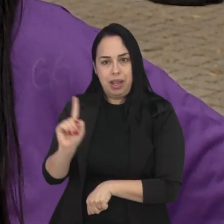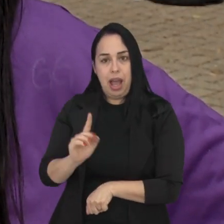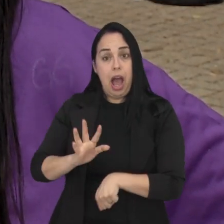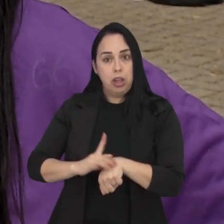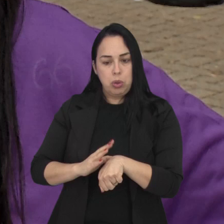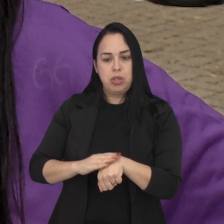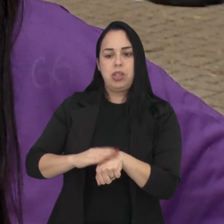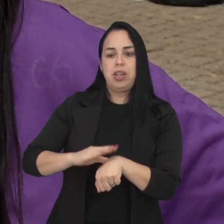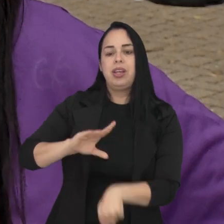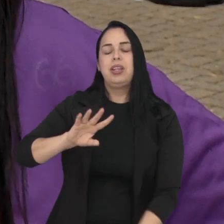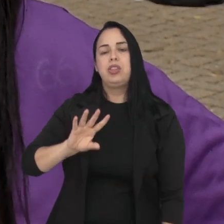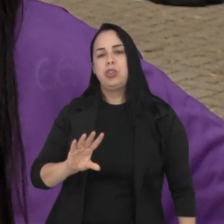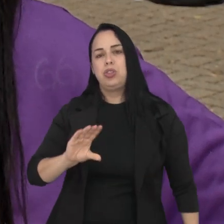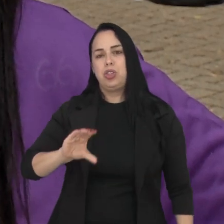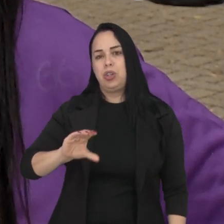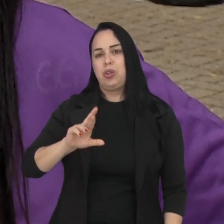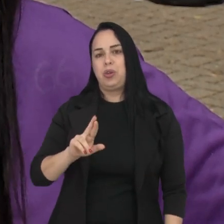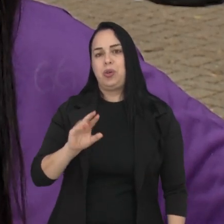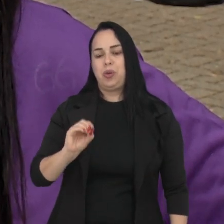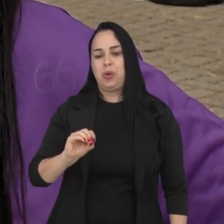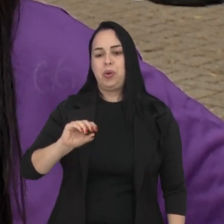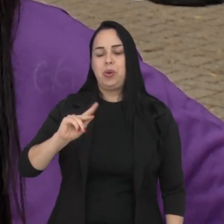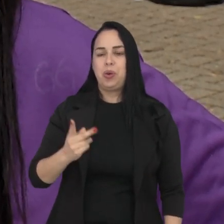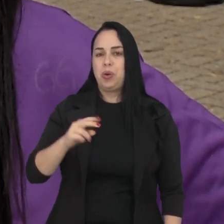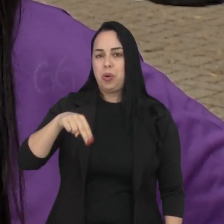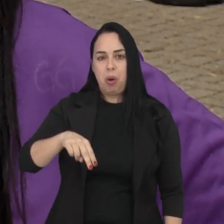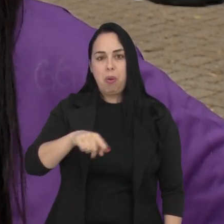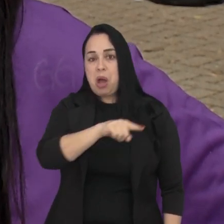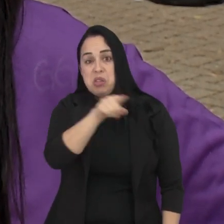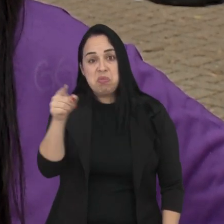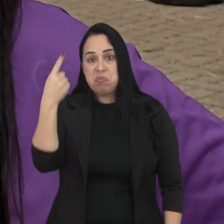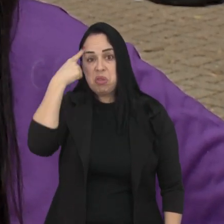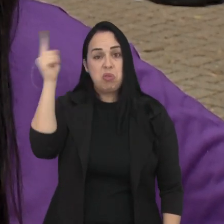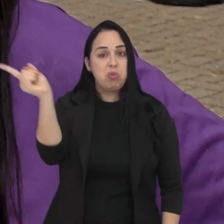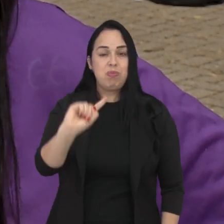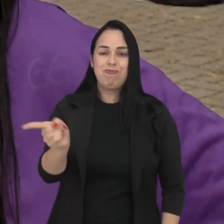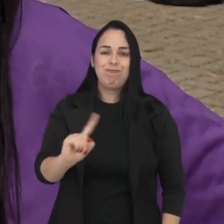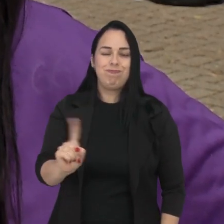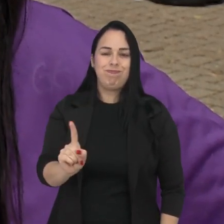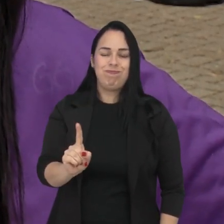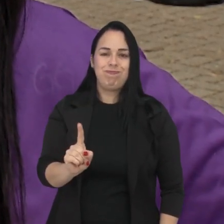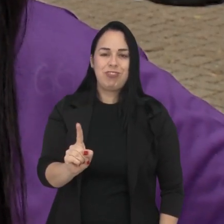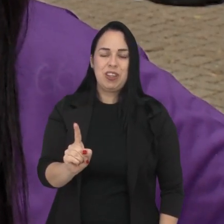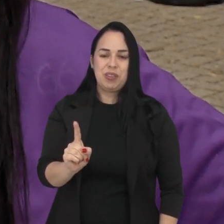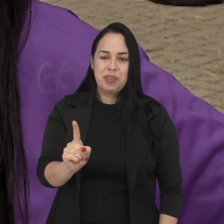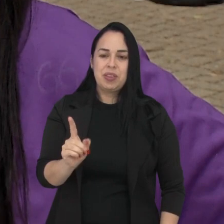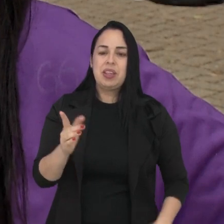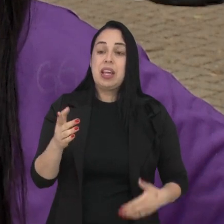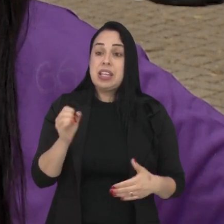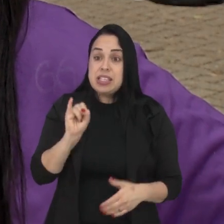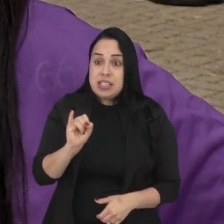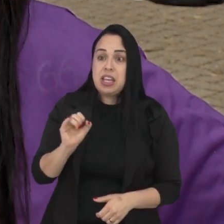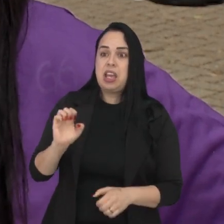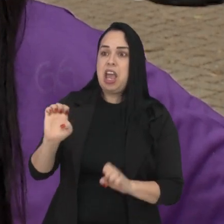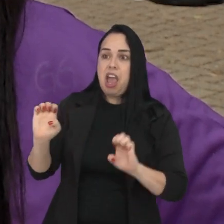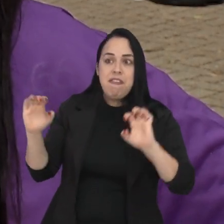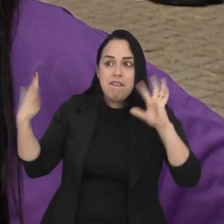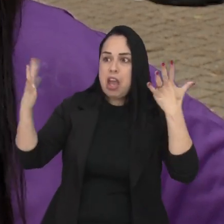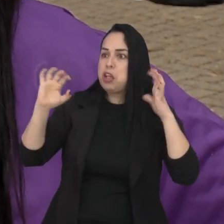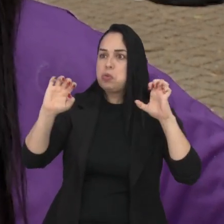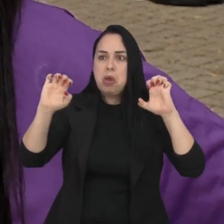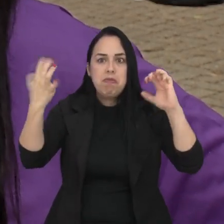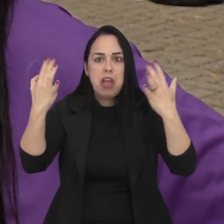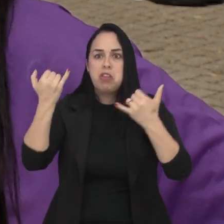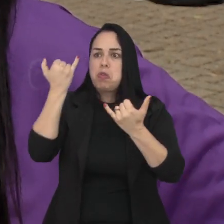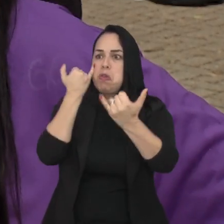antes né a doença de crom é uma doença que infelizmente poucas pessoas conhecem e se